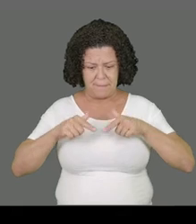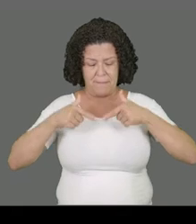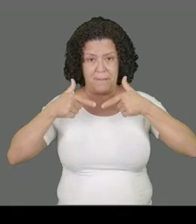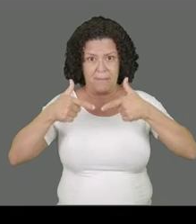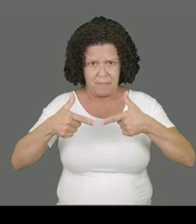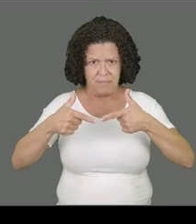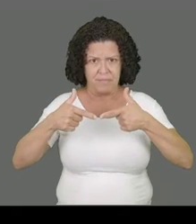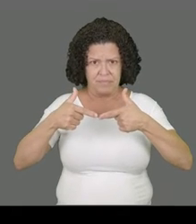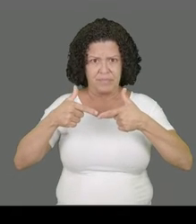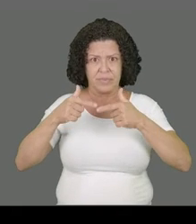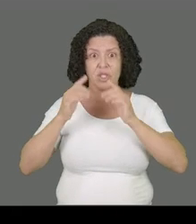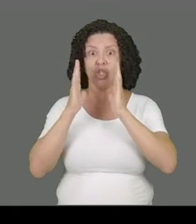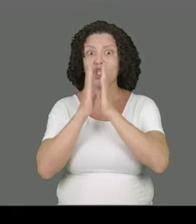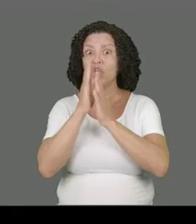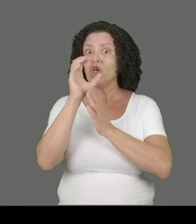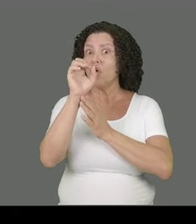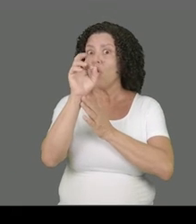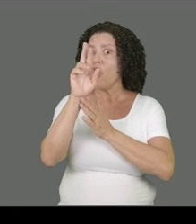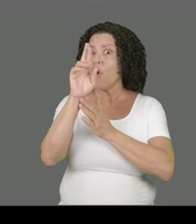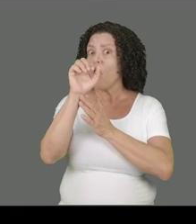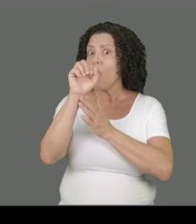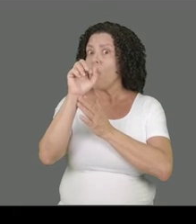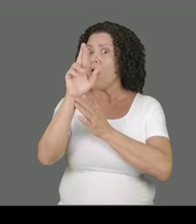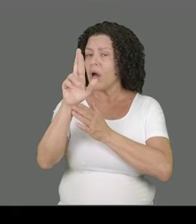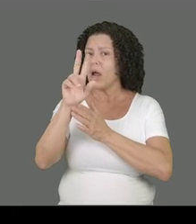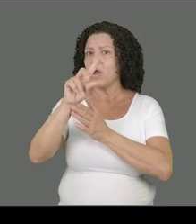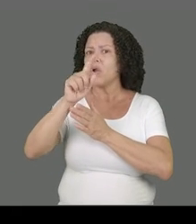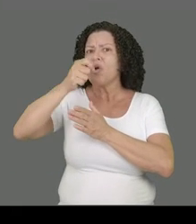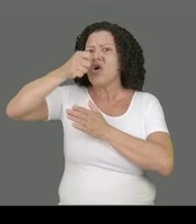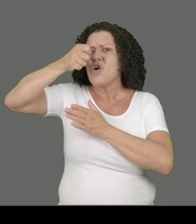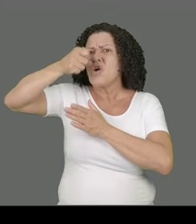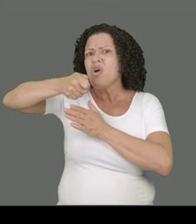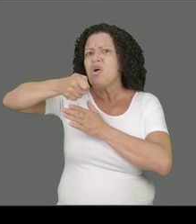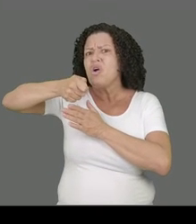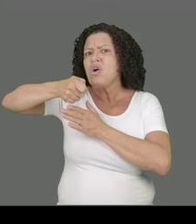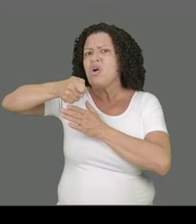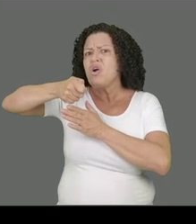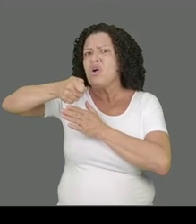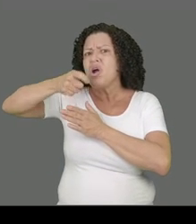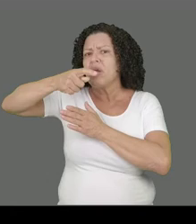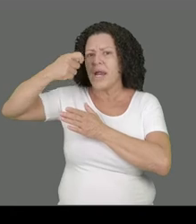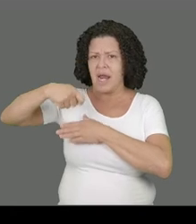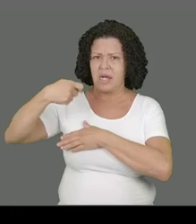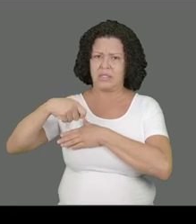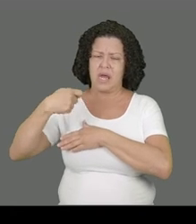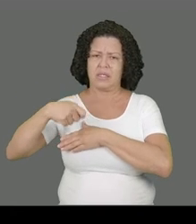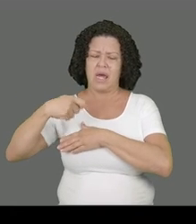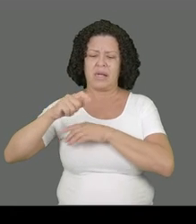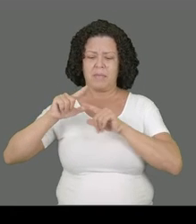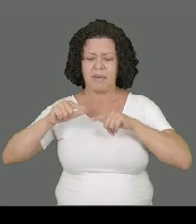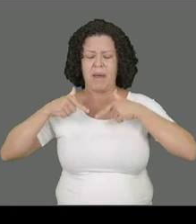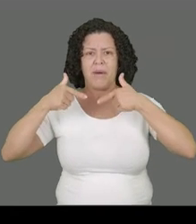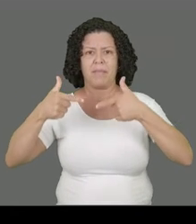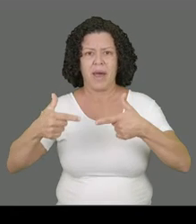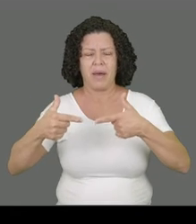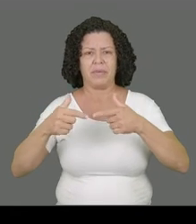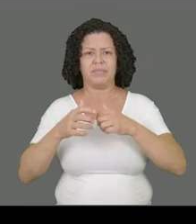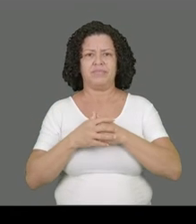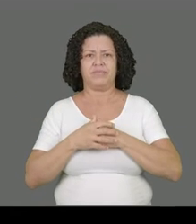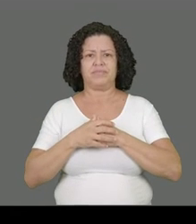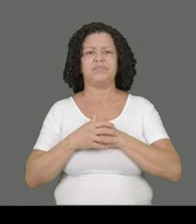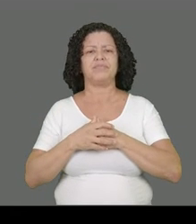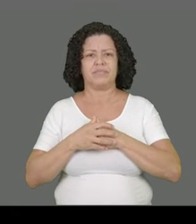Mas o ato de orar não nos desobriga da necessidade de